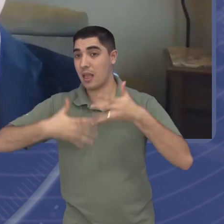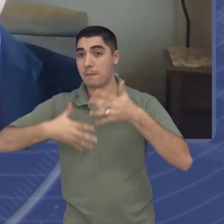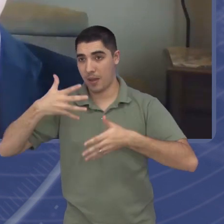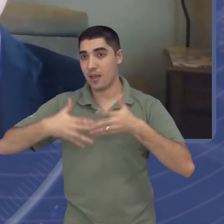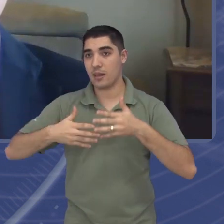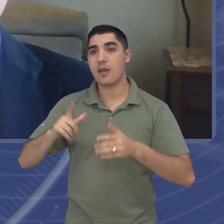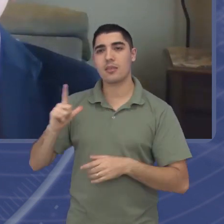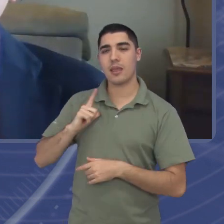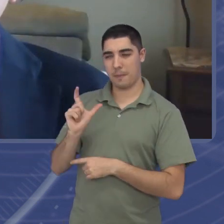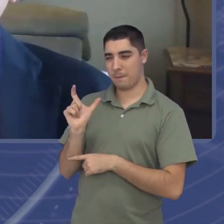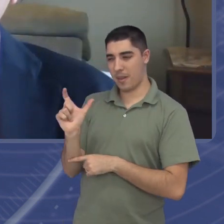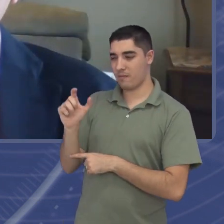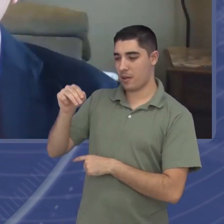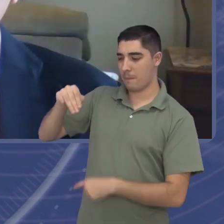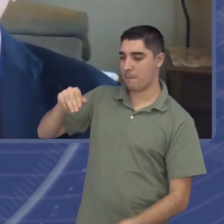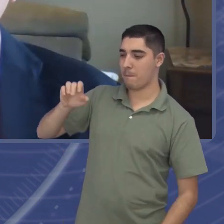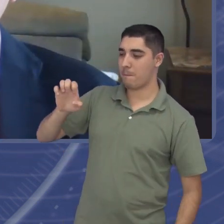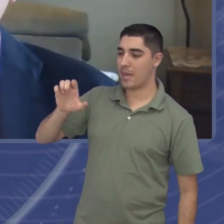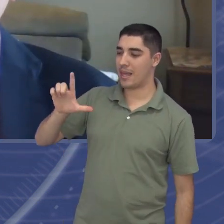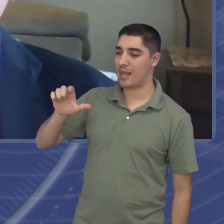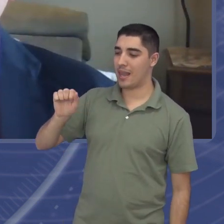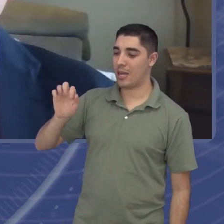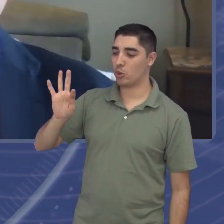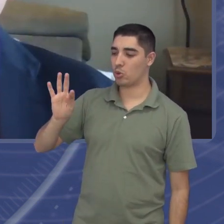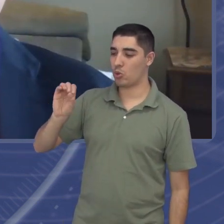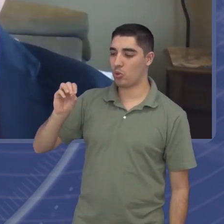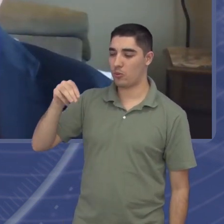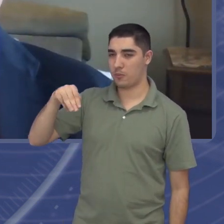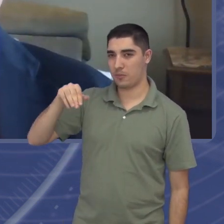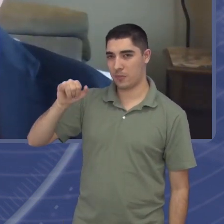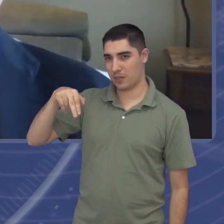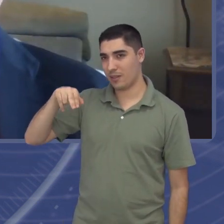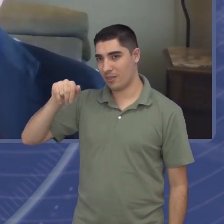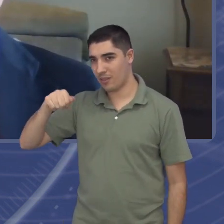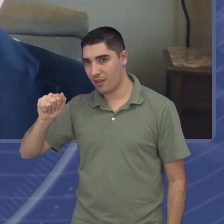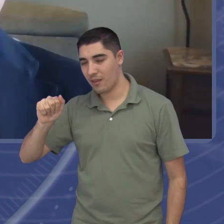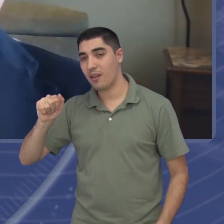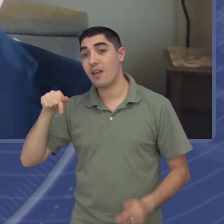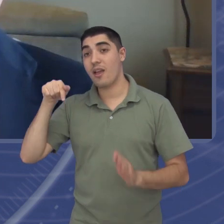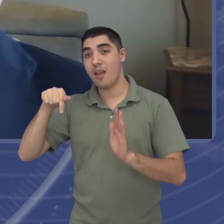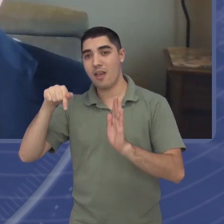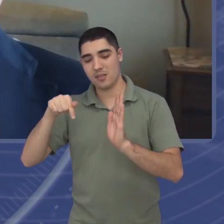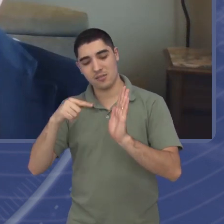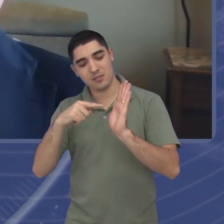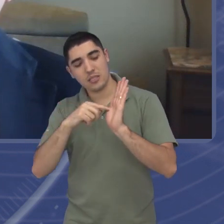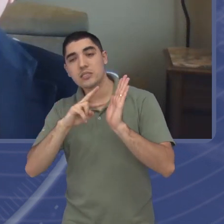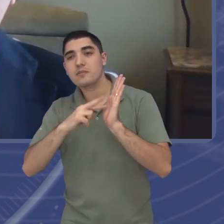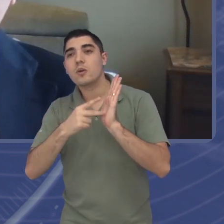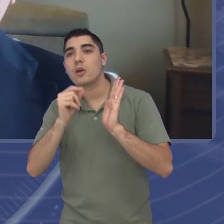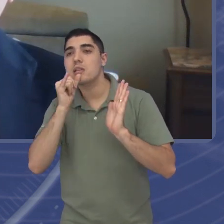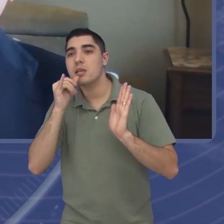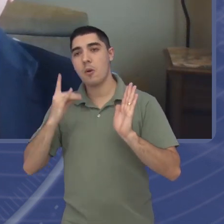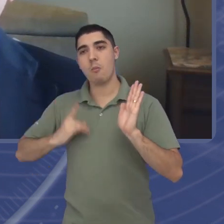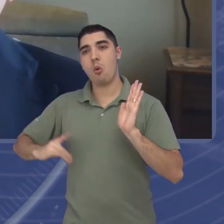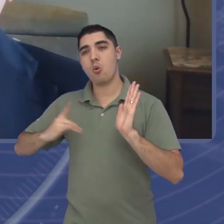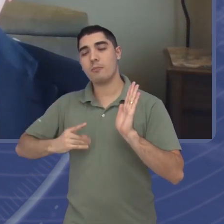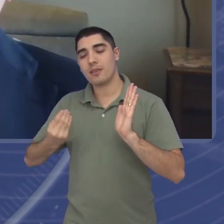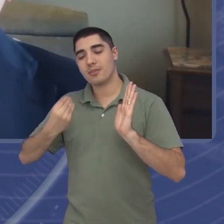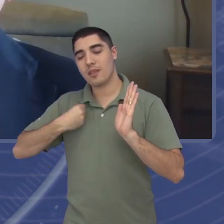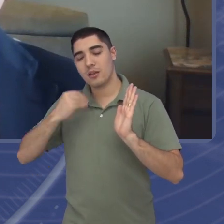virou moda, as pessoas tomam, e ela realmente é interessante, porque ela é produzida pelo nosso próprio organismo, só que quando você faz